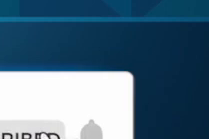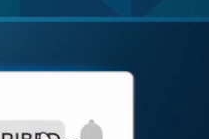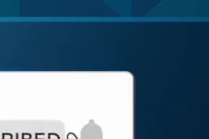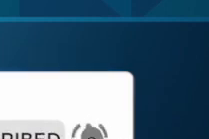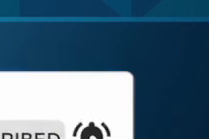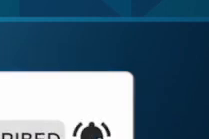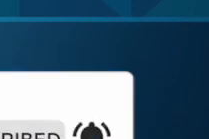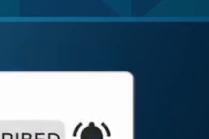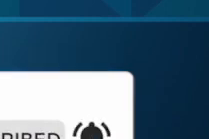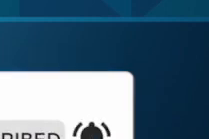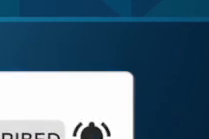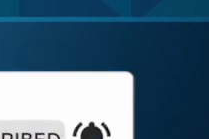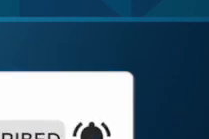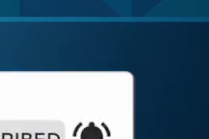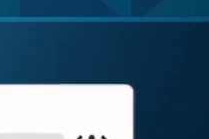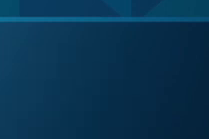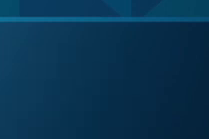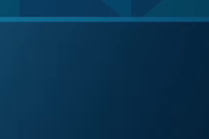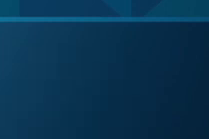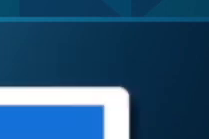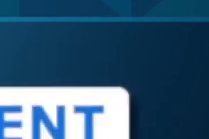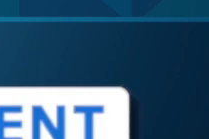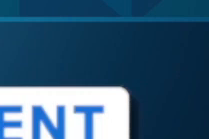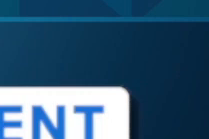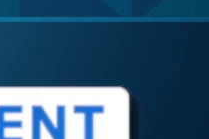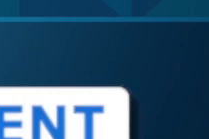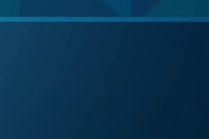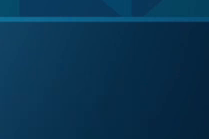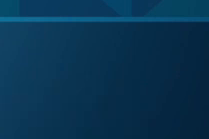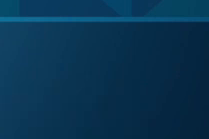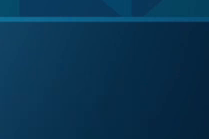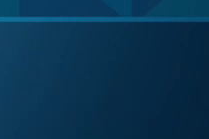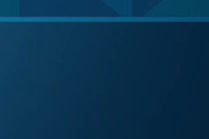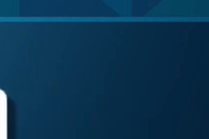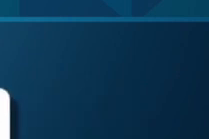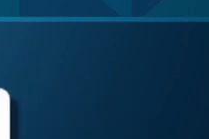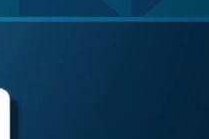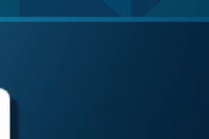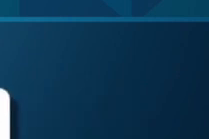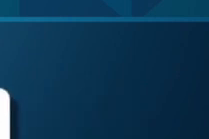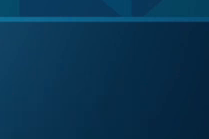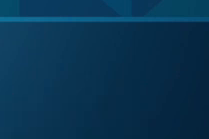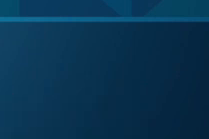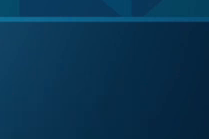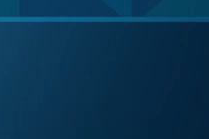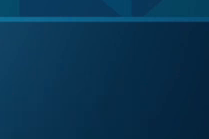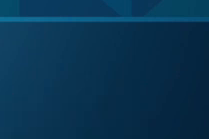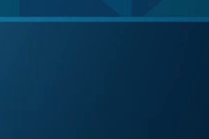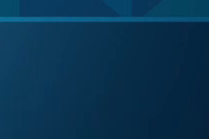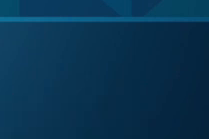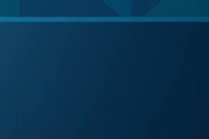RTTL, hanehan botão notificação. Fo comentário no fahetutan ba media social siraseluk.